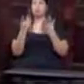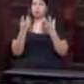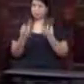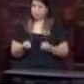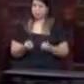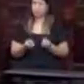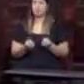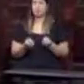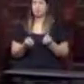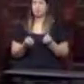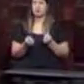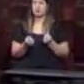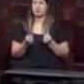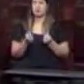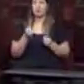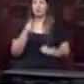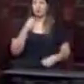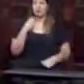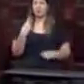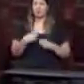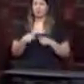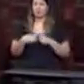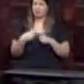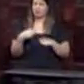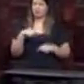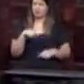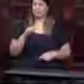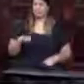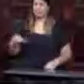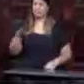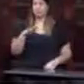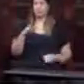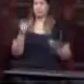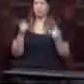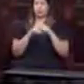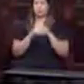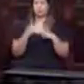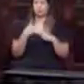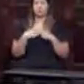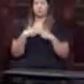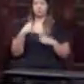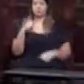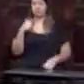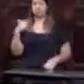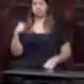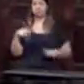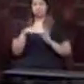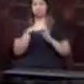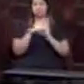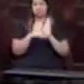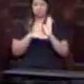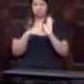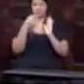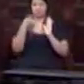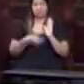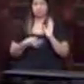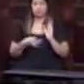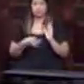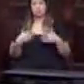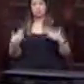de 3 setores. Em relação aos outros, nem é contrário. É que não houve fundamentação que justificasse isso.